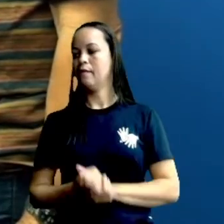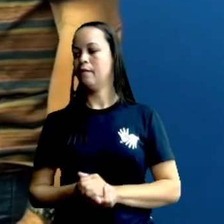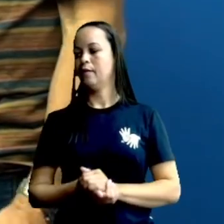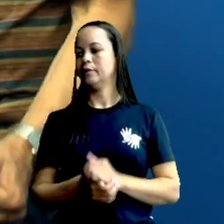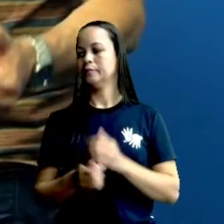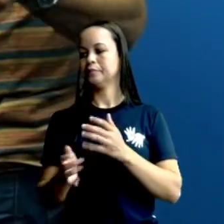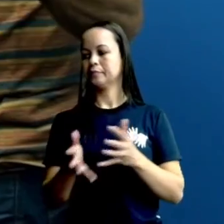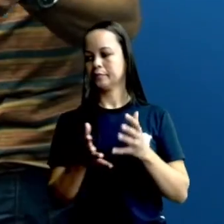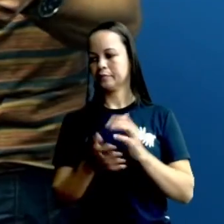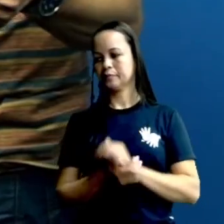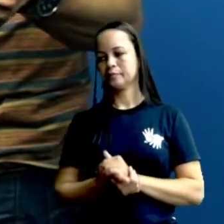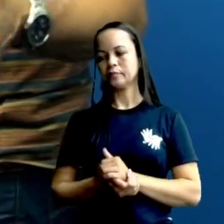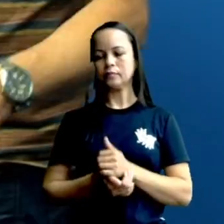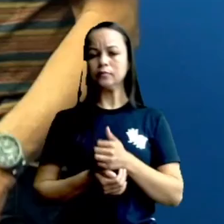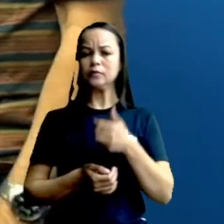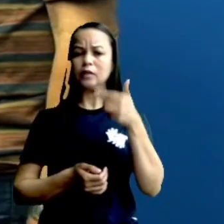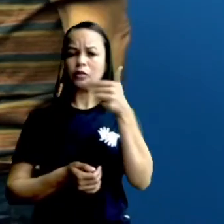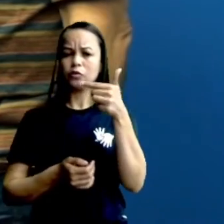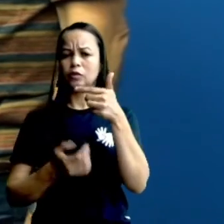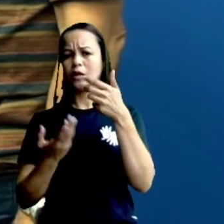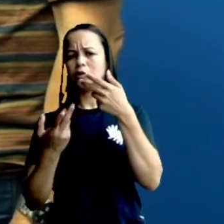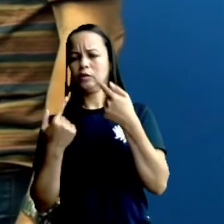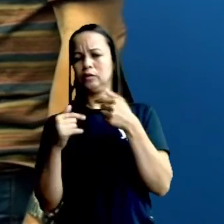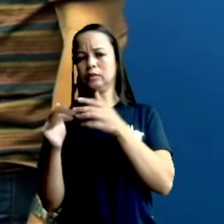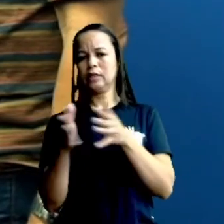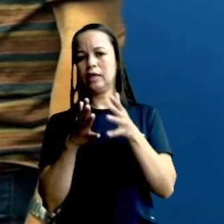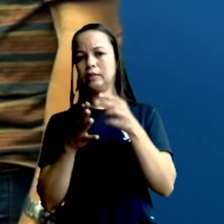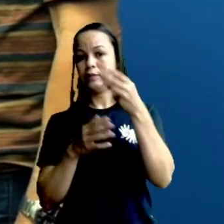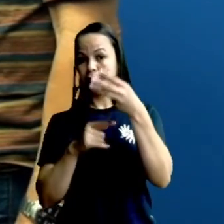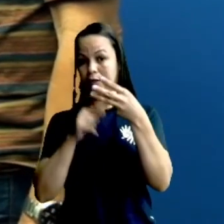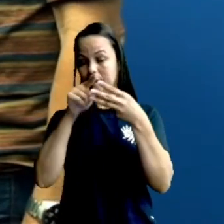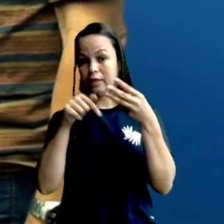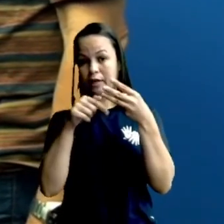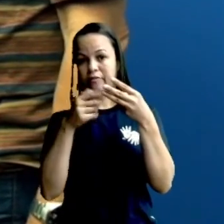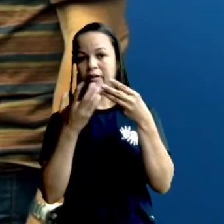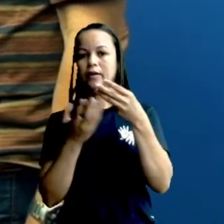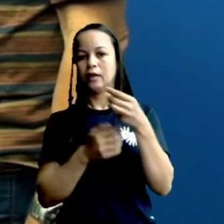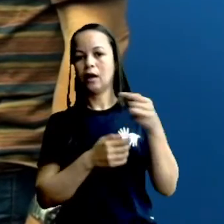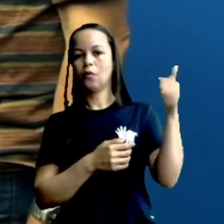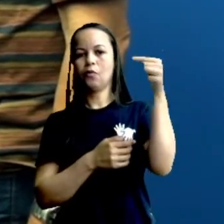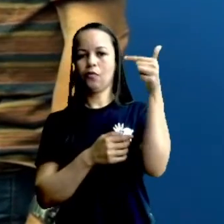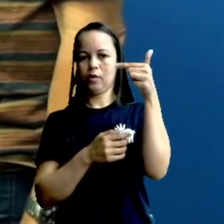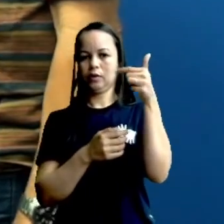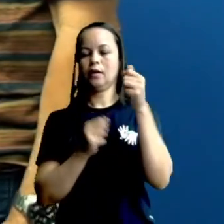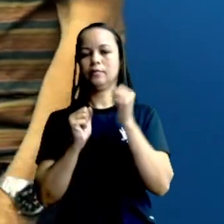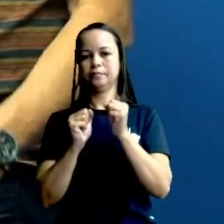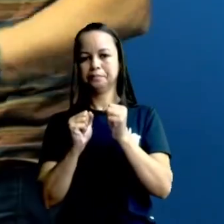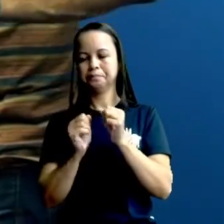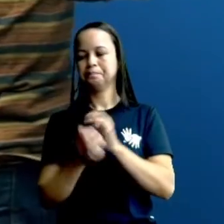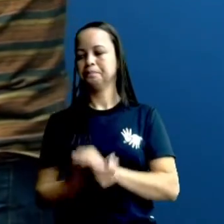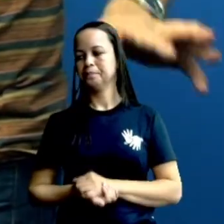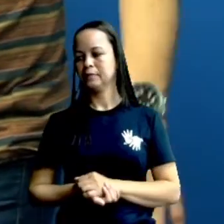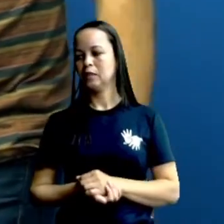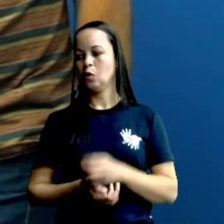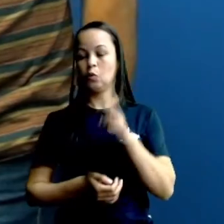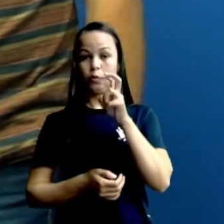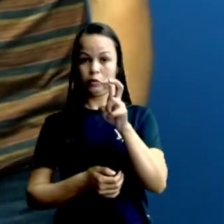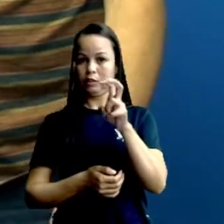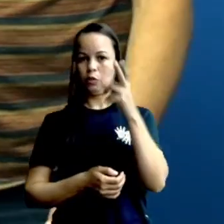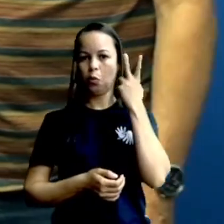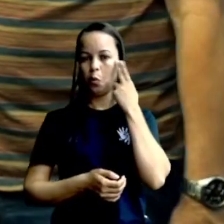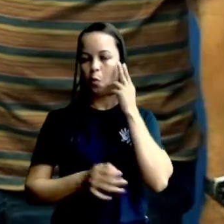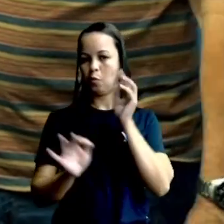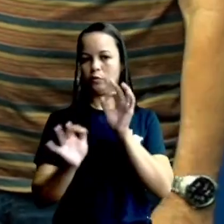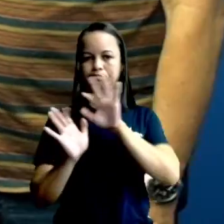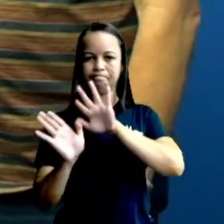comum a todos eles? Sim. Pego de menor expoente, que é 3 elevado ao quadrado. E o 5? O 5 não é comum,